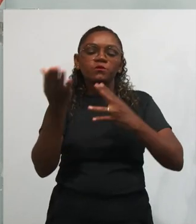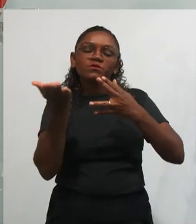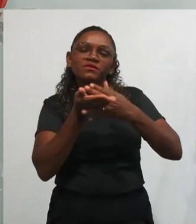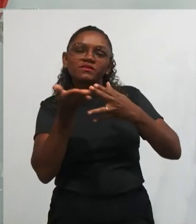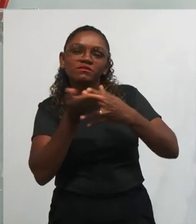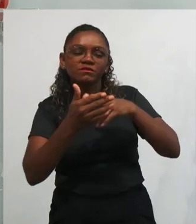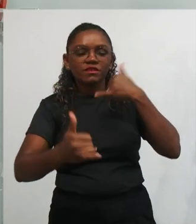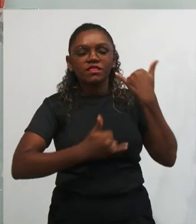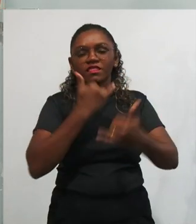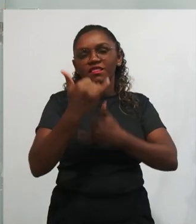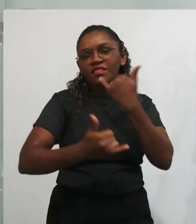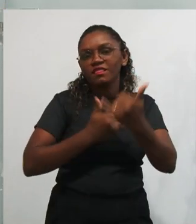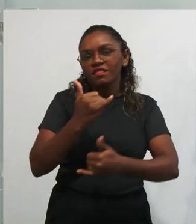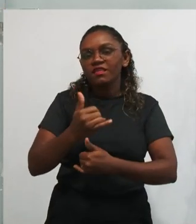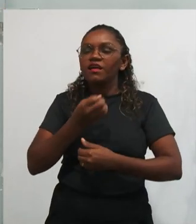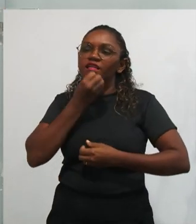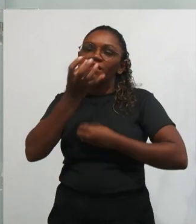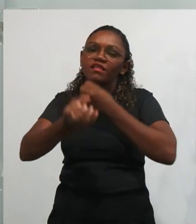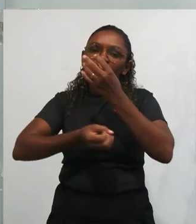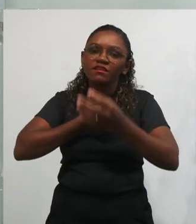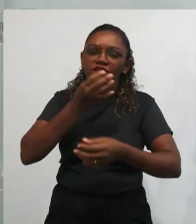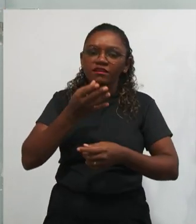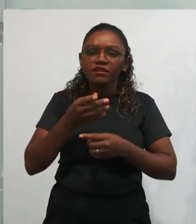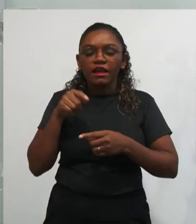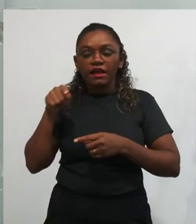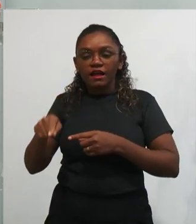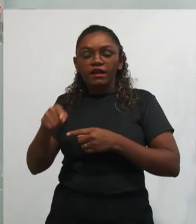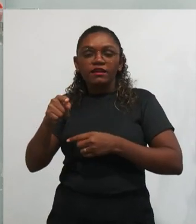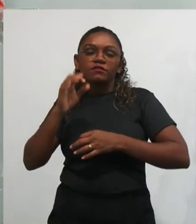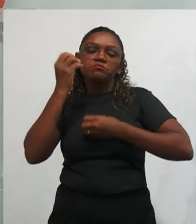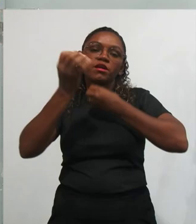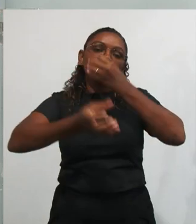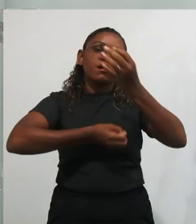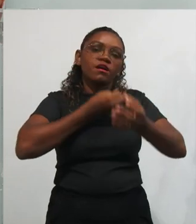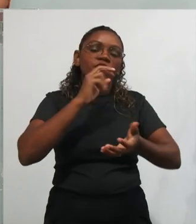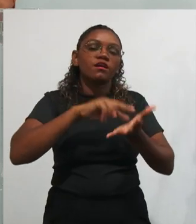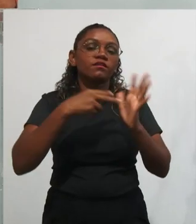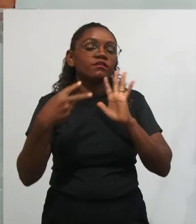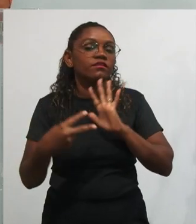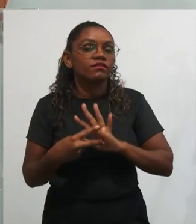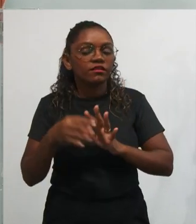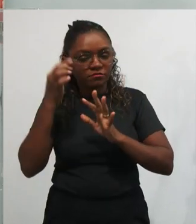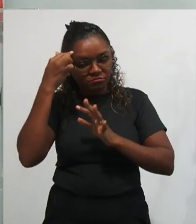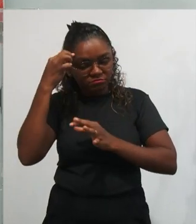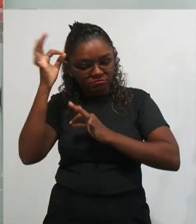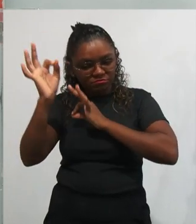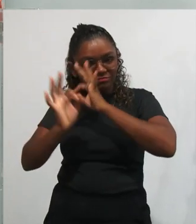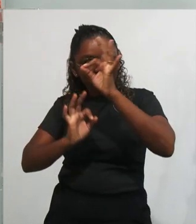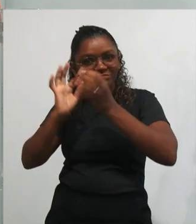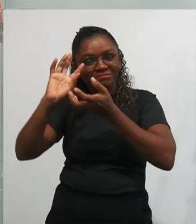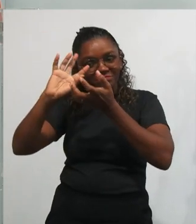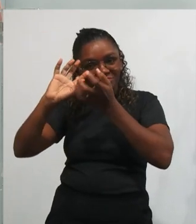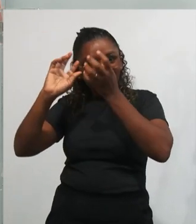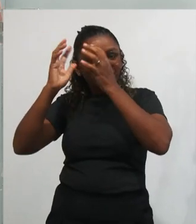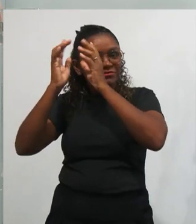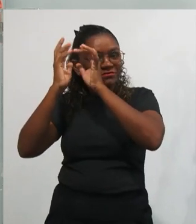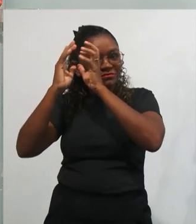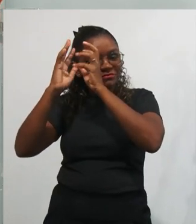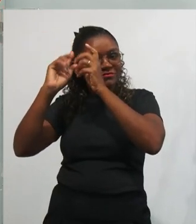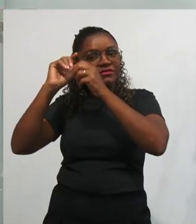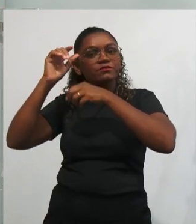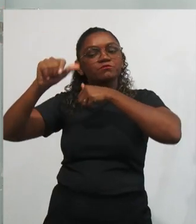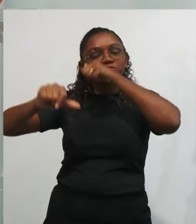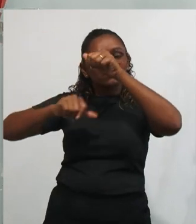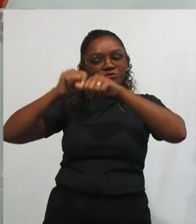mecanismos cognitivos se organizam de uma tal forma que a sua produção verbal ela acontece